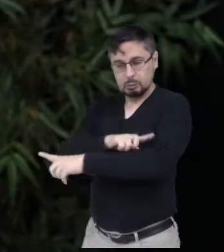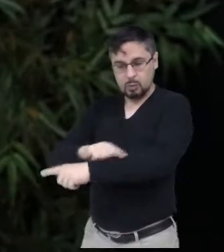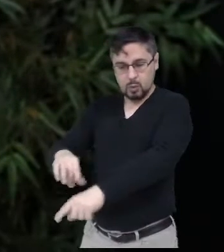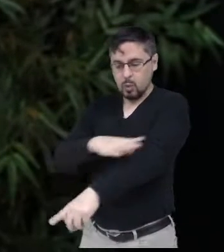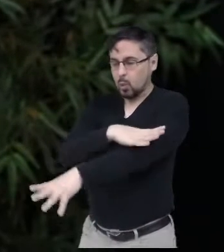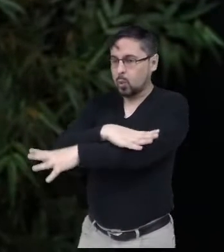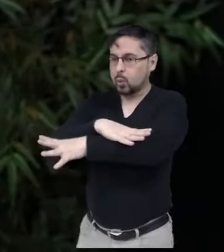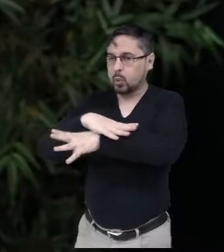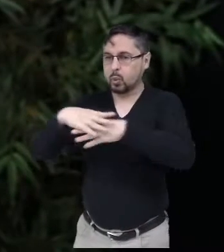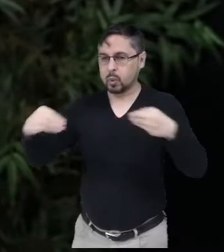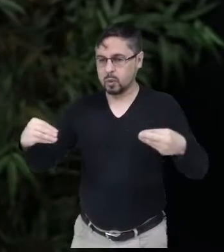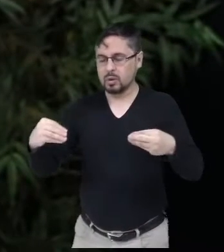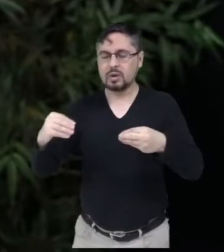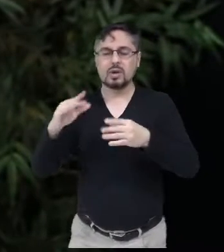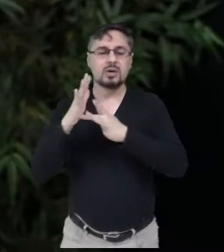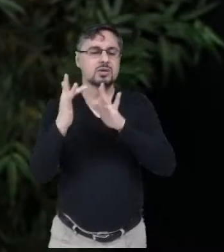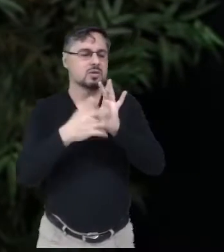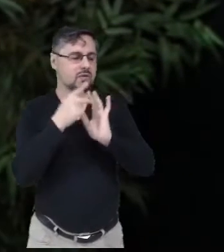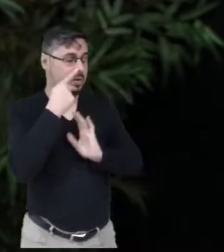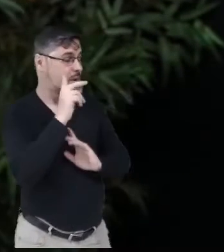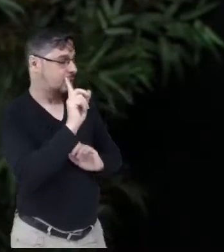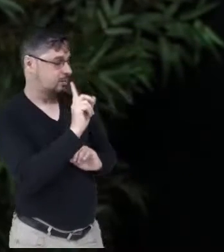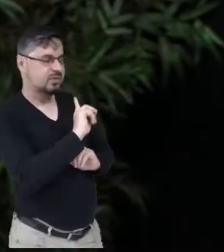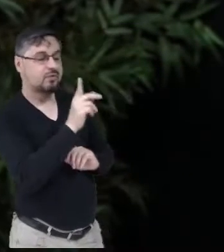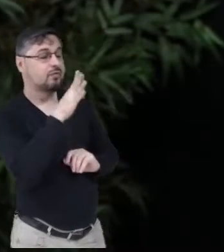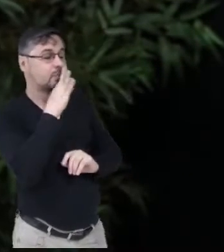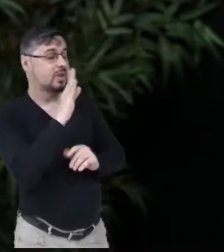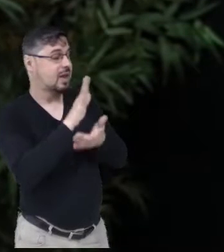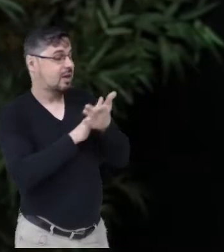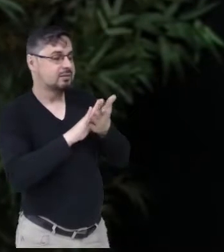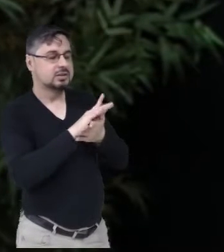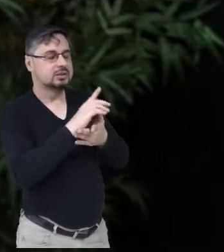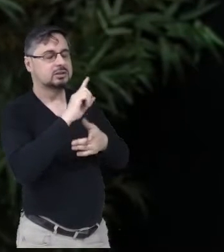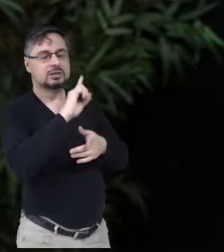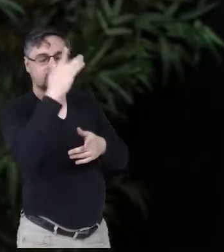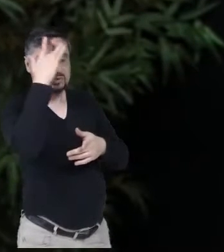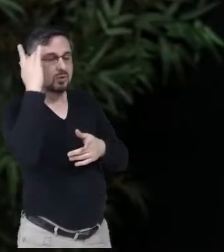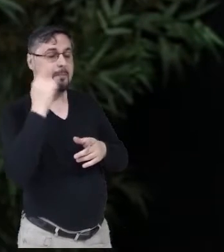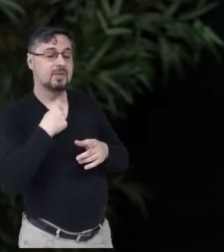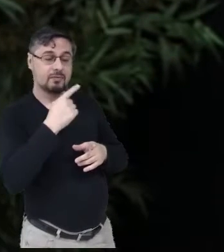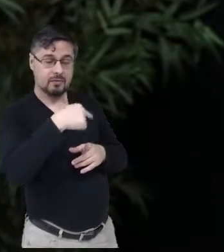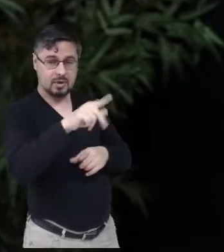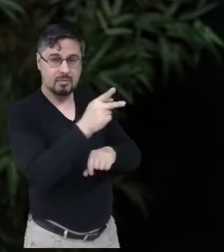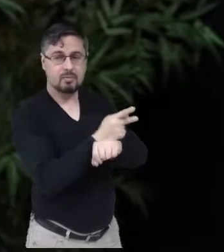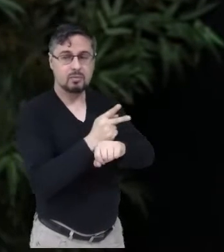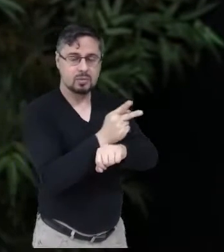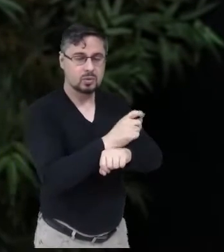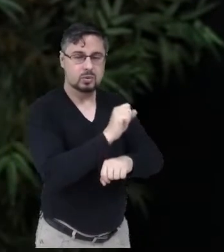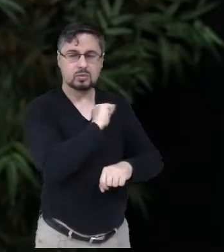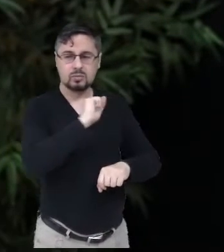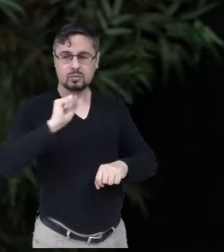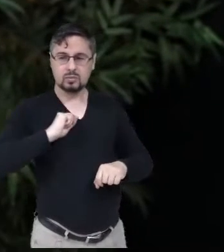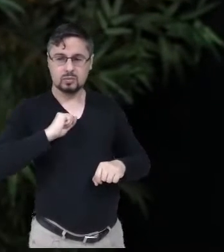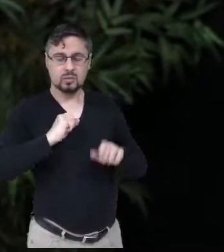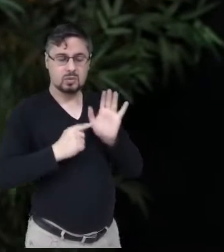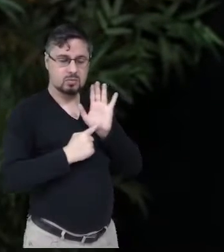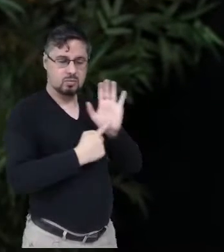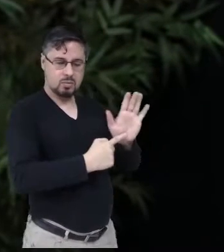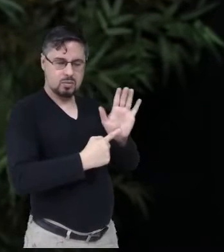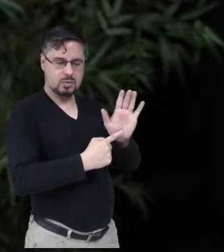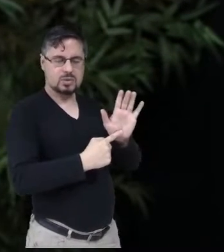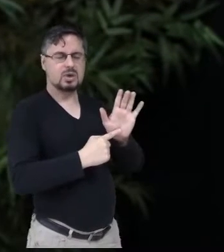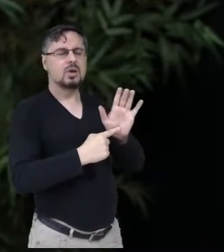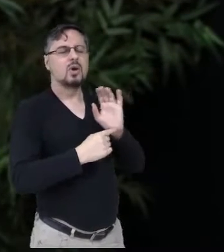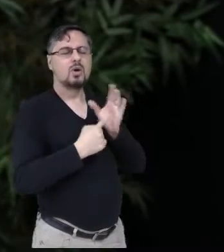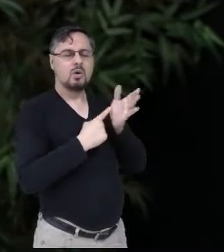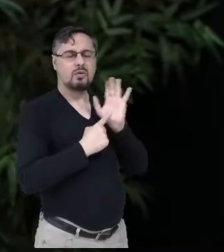mandou embora, dizendo-lhe: olha, não diga nada a ninguém, mas vá mostrar-te ao sacerdote e oferecer